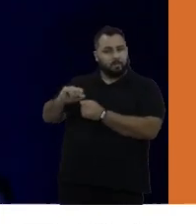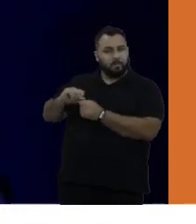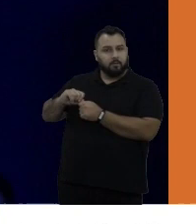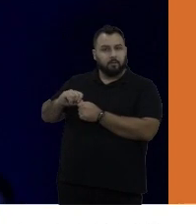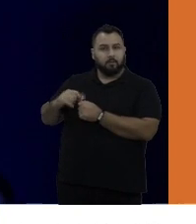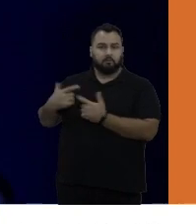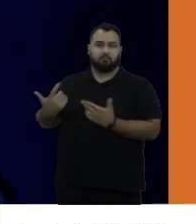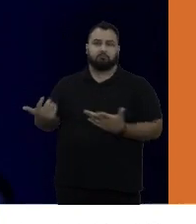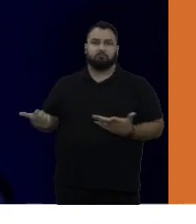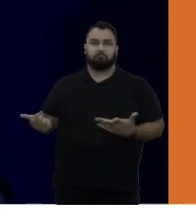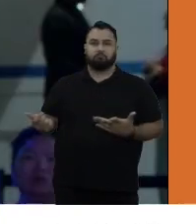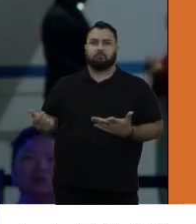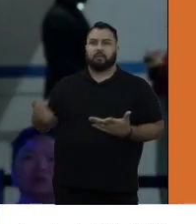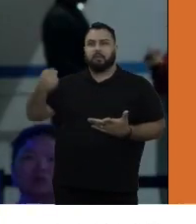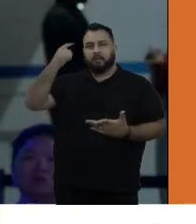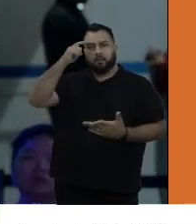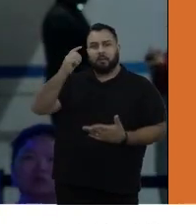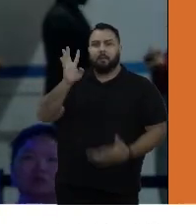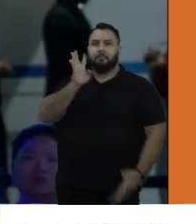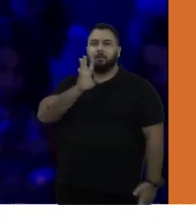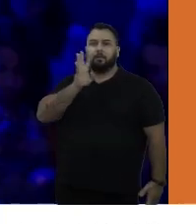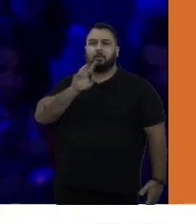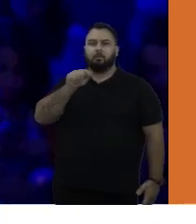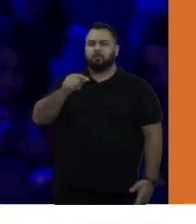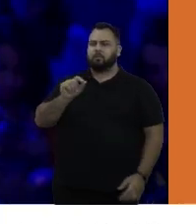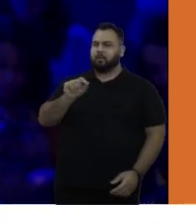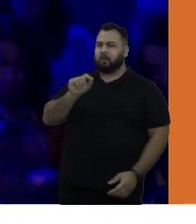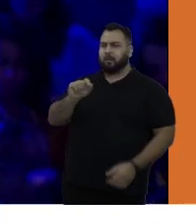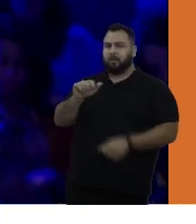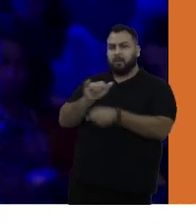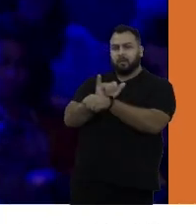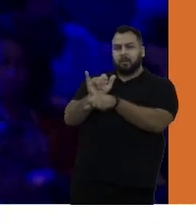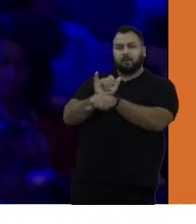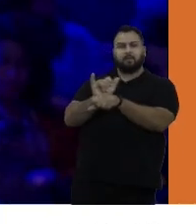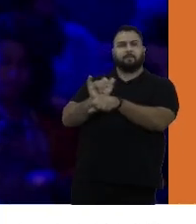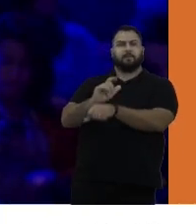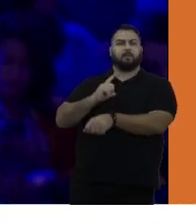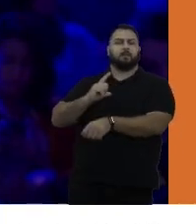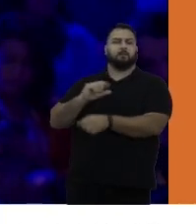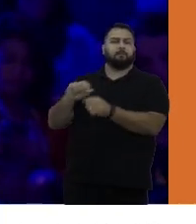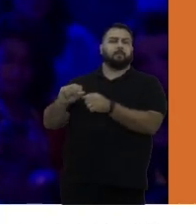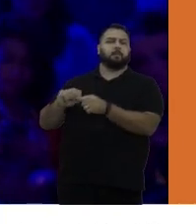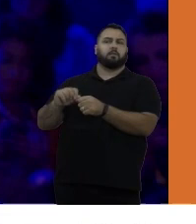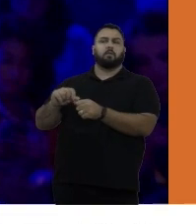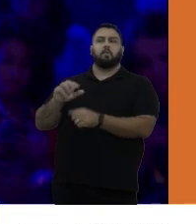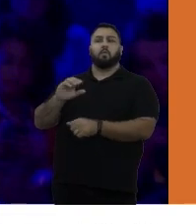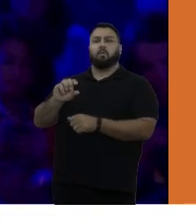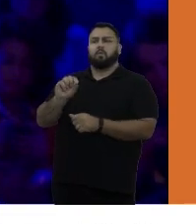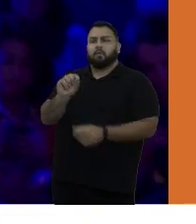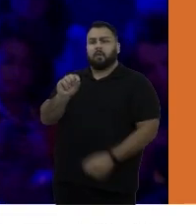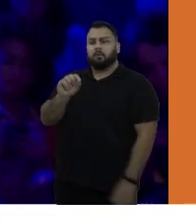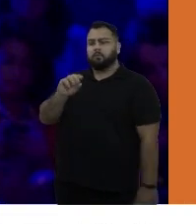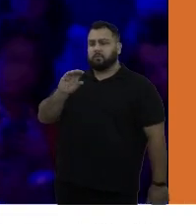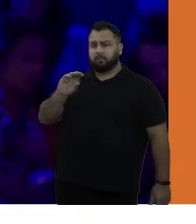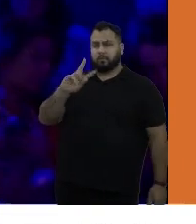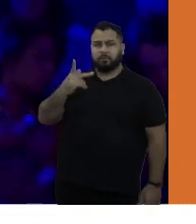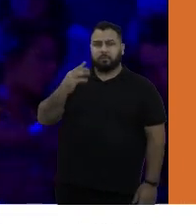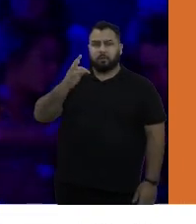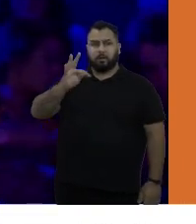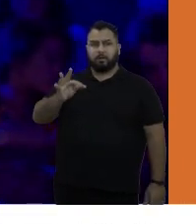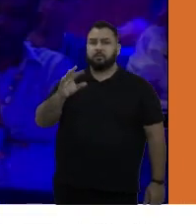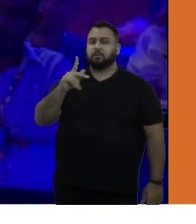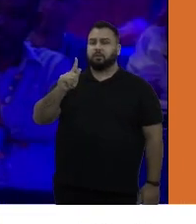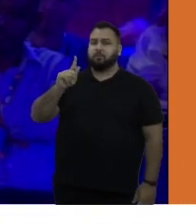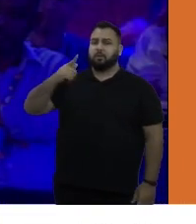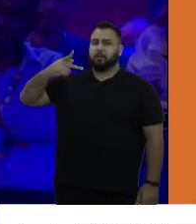Então, é muito legal pensar isso. O que é que a ferramenta está fazendo com a gente? O que é que o ChatGPT faz com a gente? E ele dá